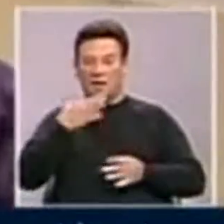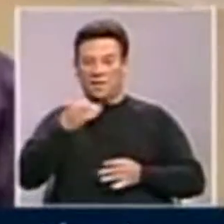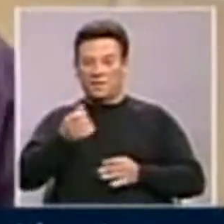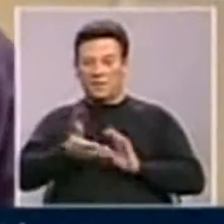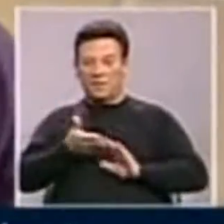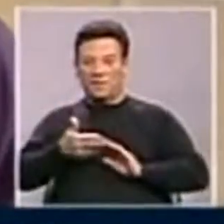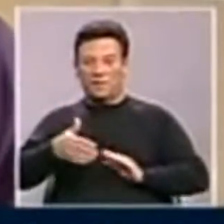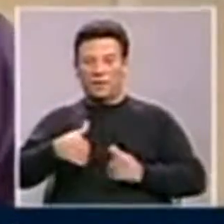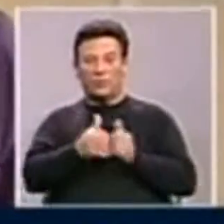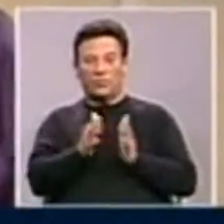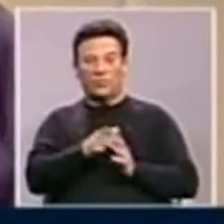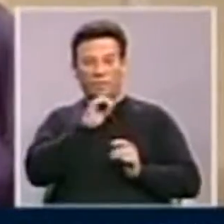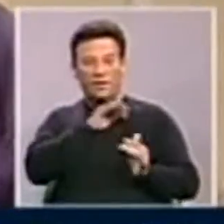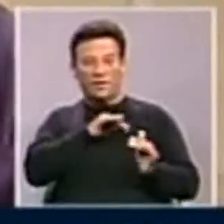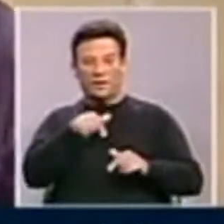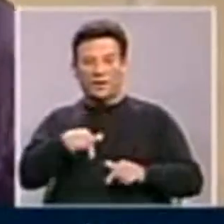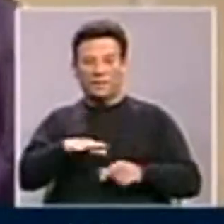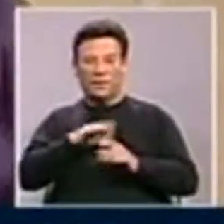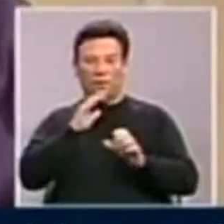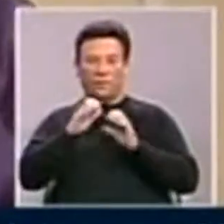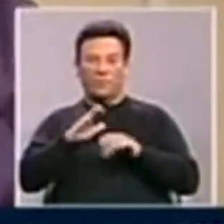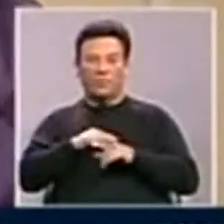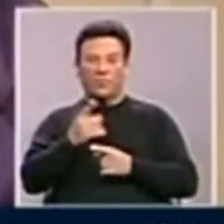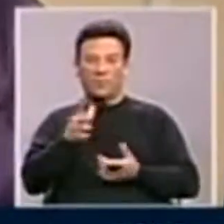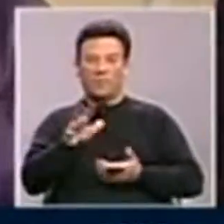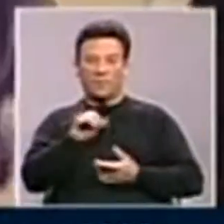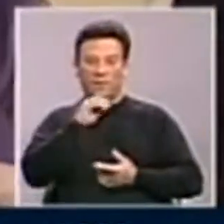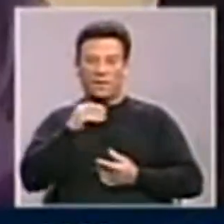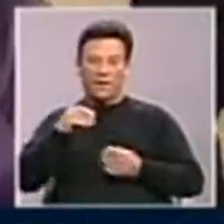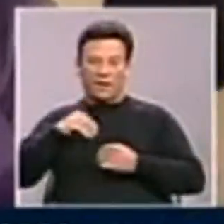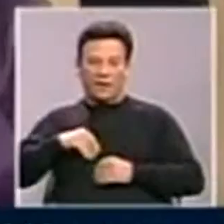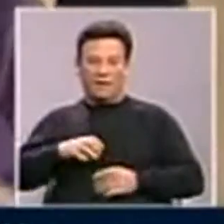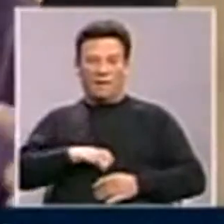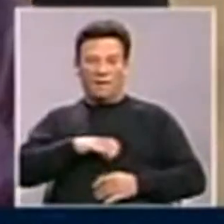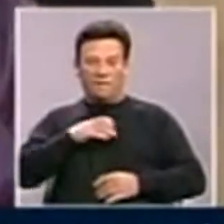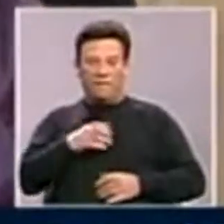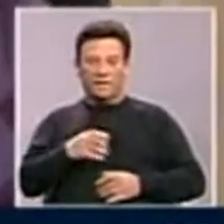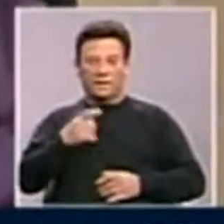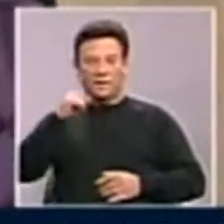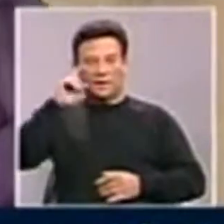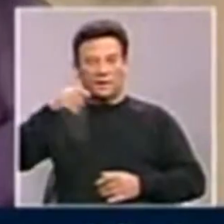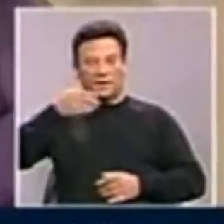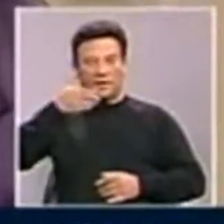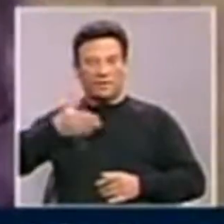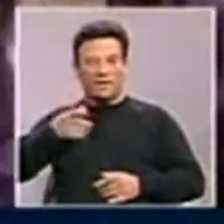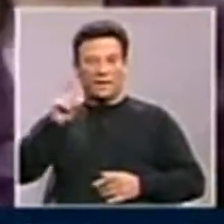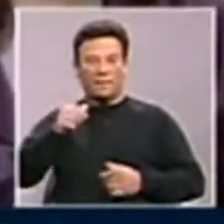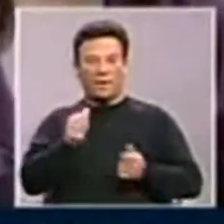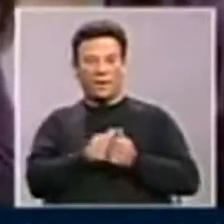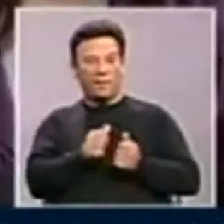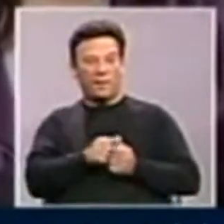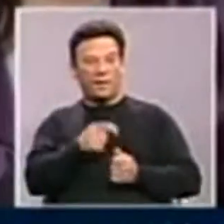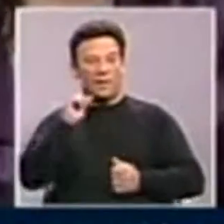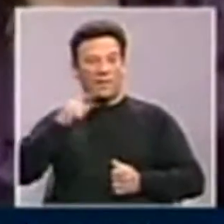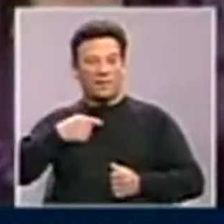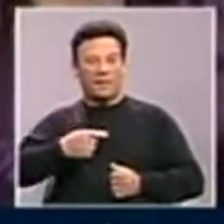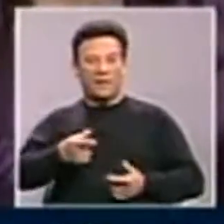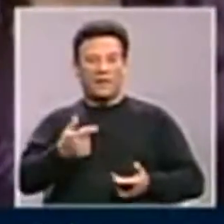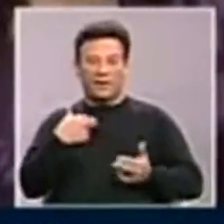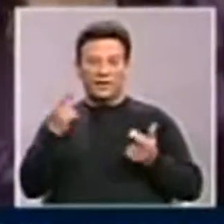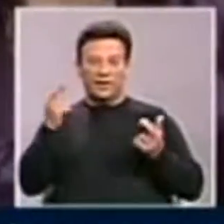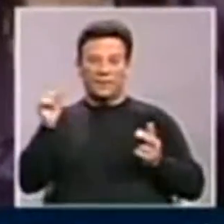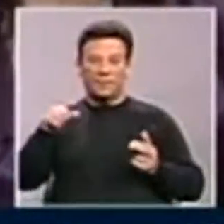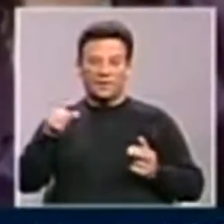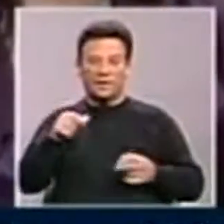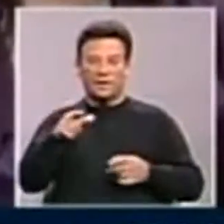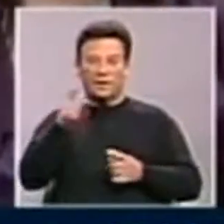em breve todos eles possam estar aqui para conviver, porque é uma forma de ganhar confiança, sabedoria e companhia no dia-a-dia. Esperemos